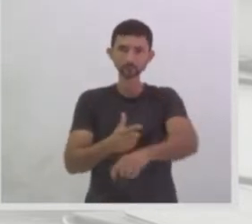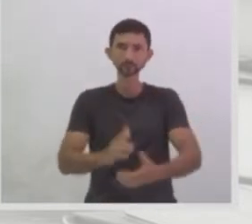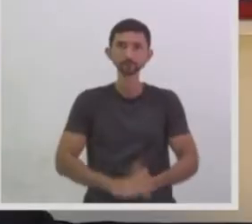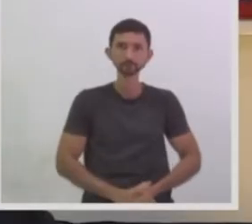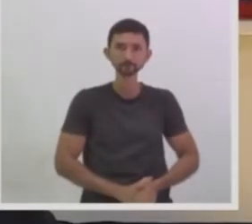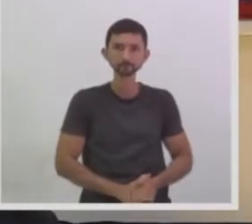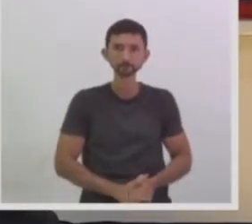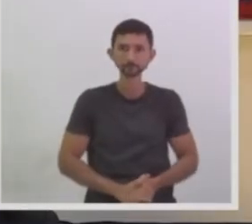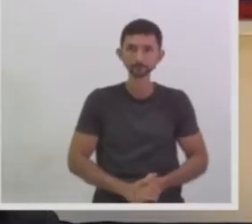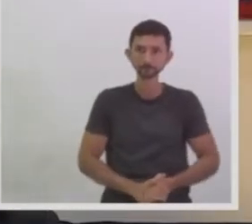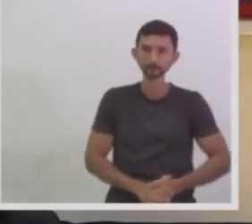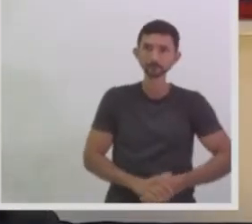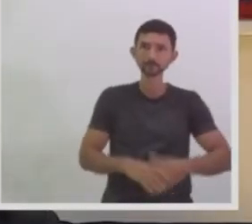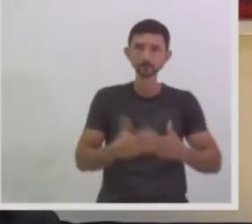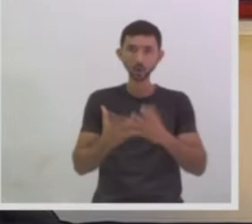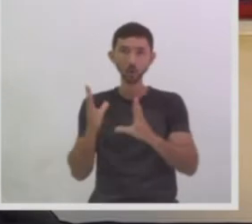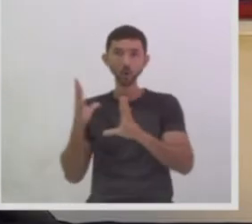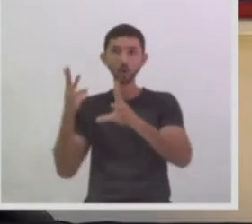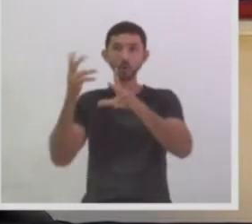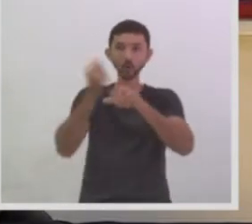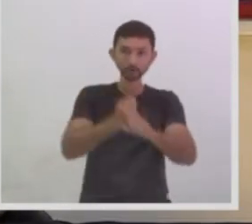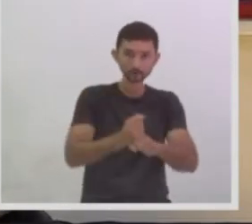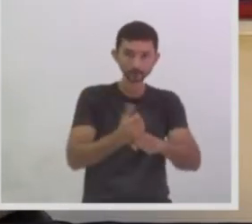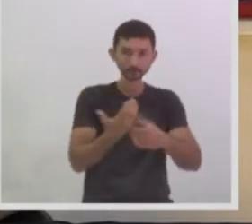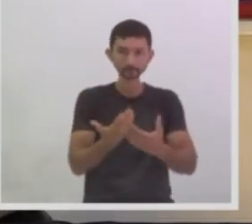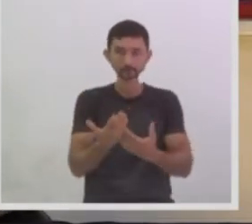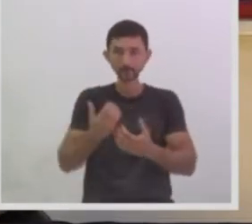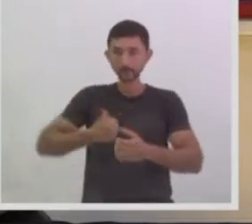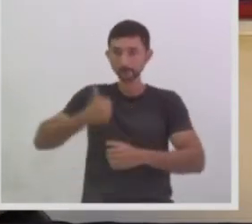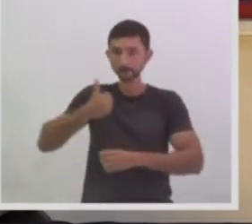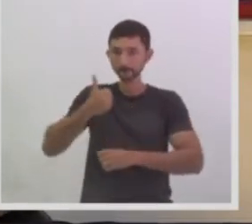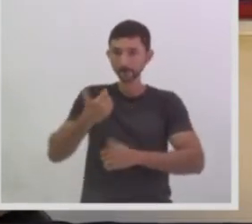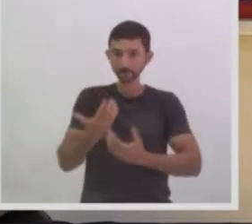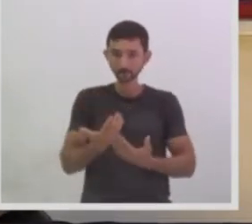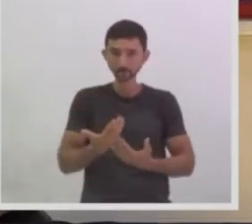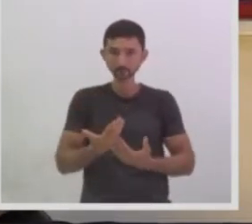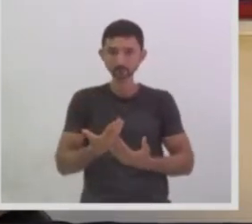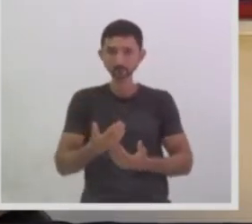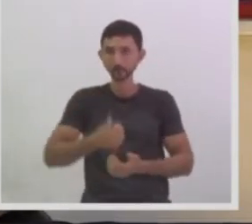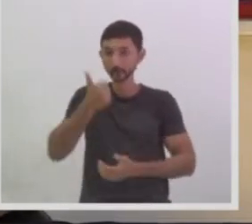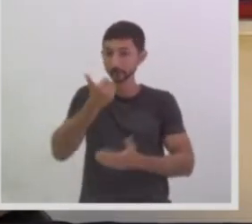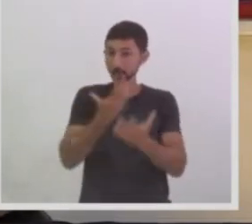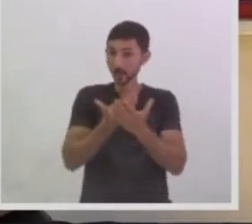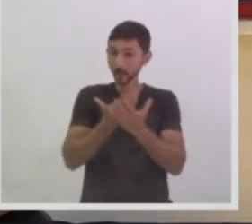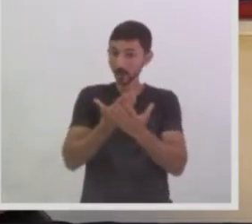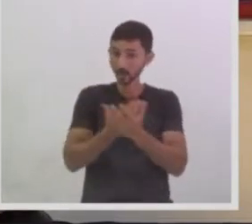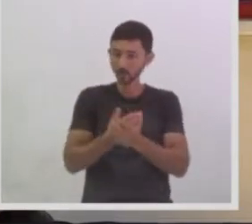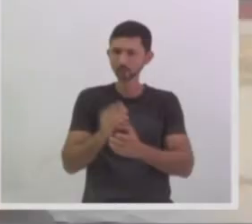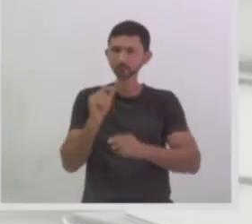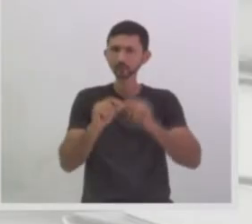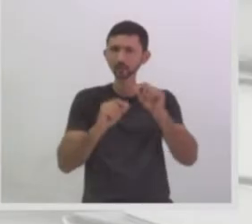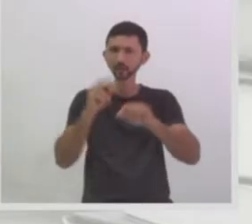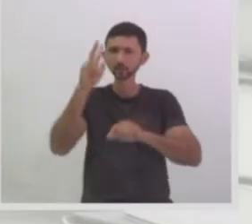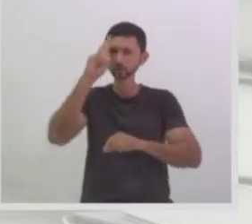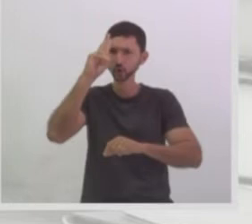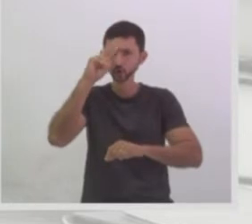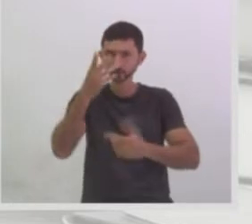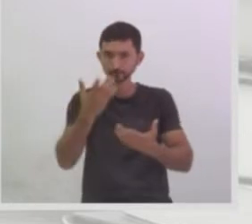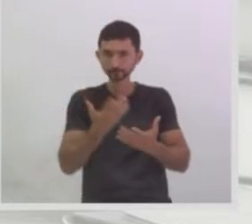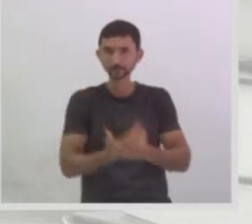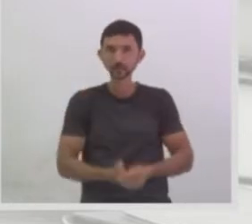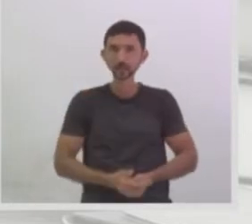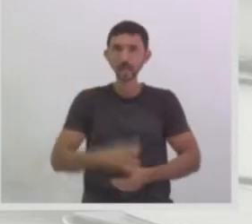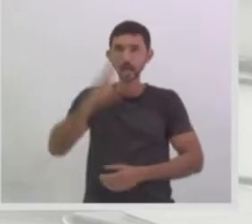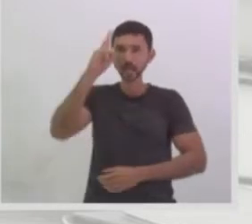Então vamos para o momento da revisão dessa nossa primeira parte da primeira aula sobre o que é história. Então, a história